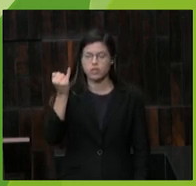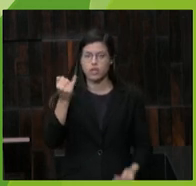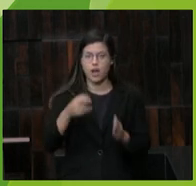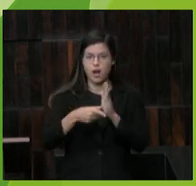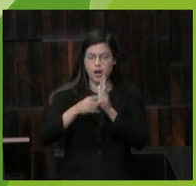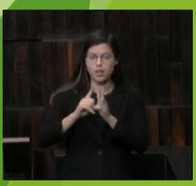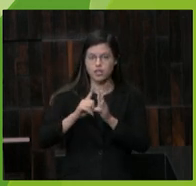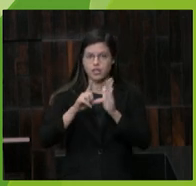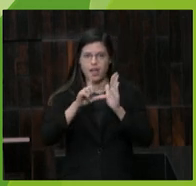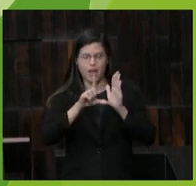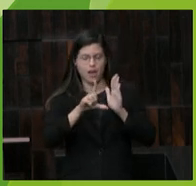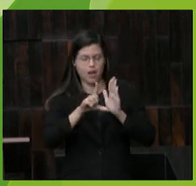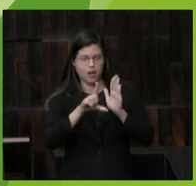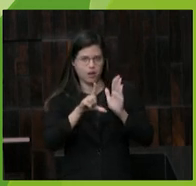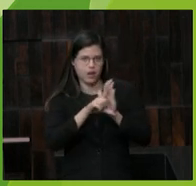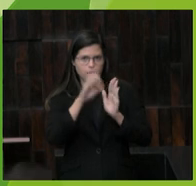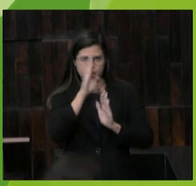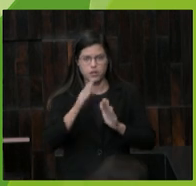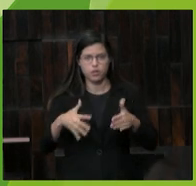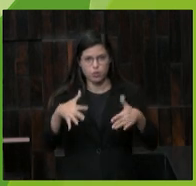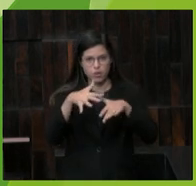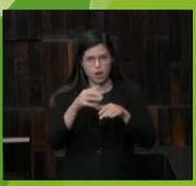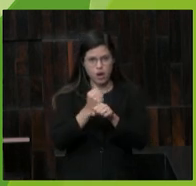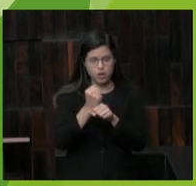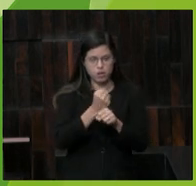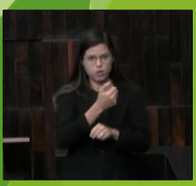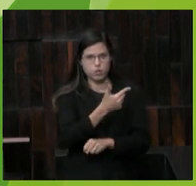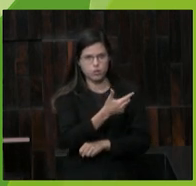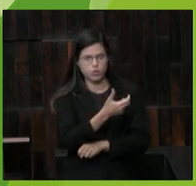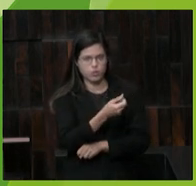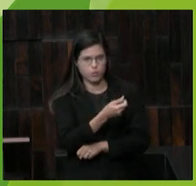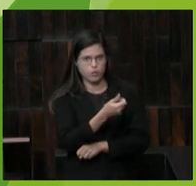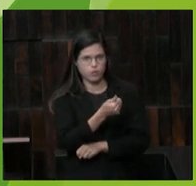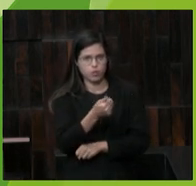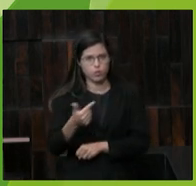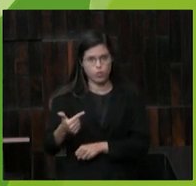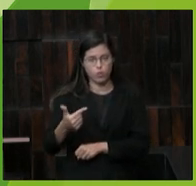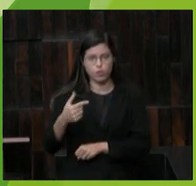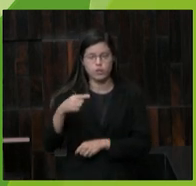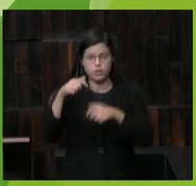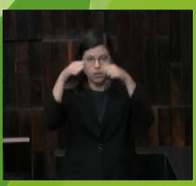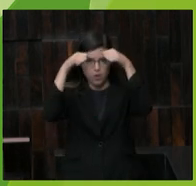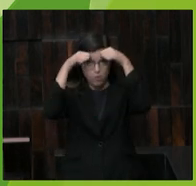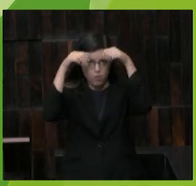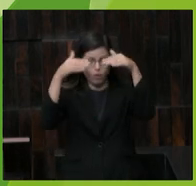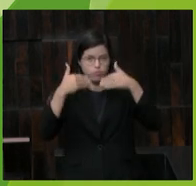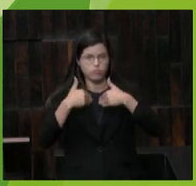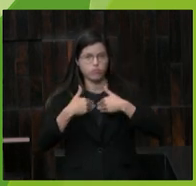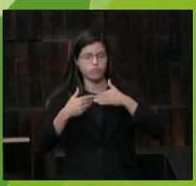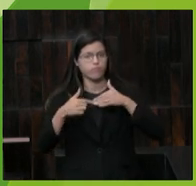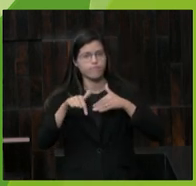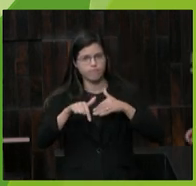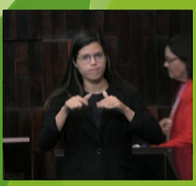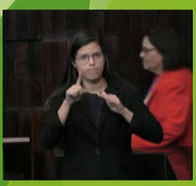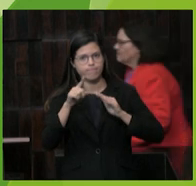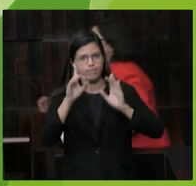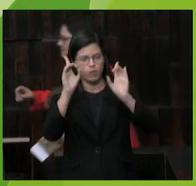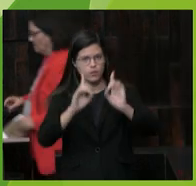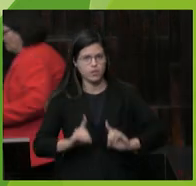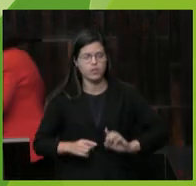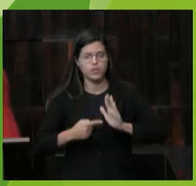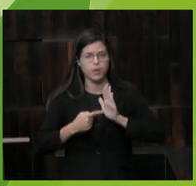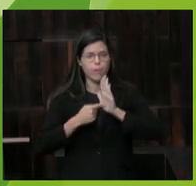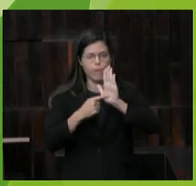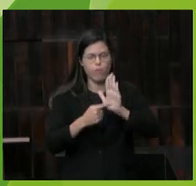Inclusão. Ela é de 2012. E ela que vem trazendo o autista como deficiência e fala um pouquinho quais